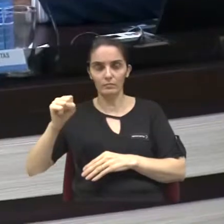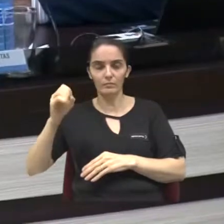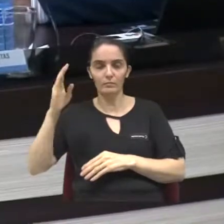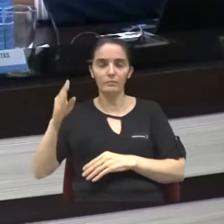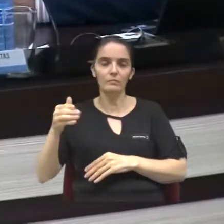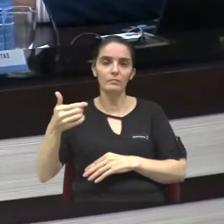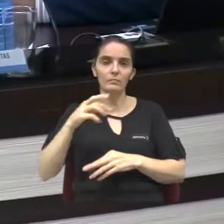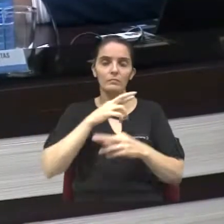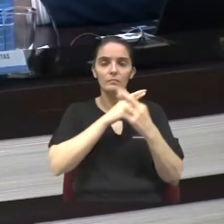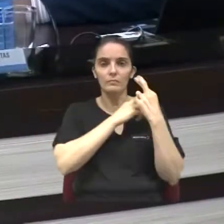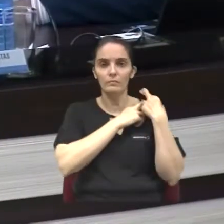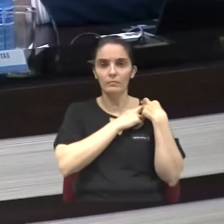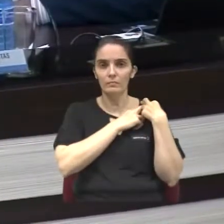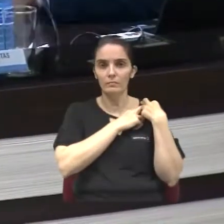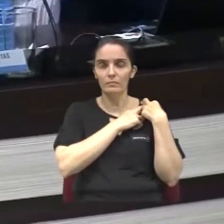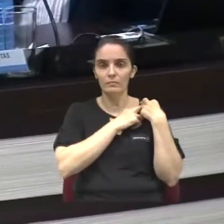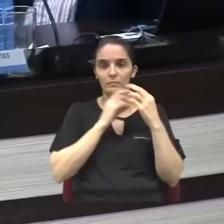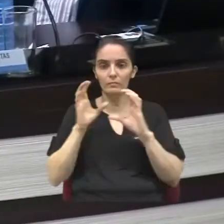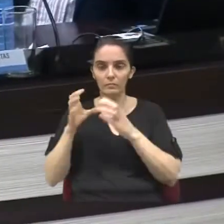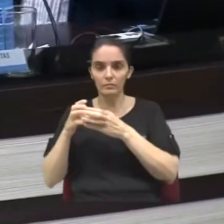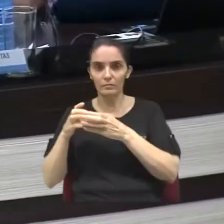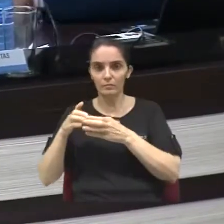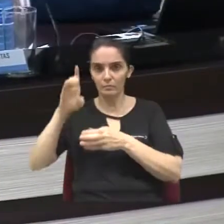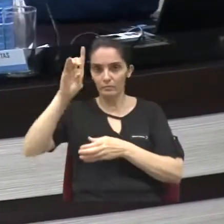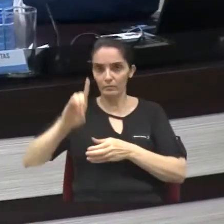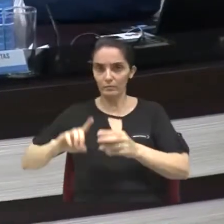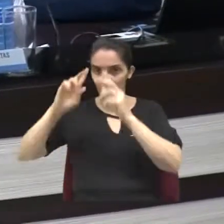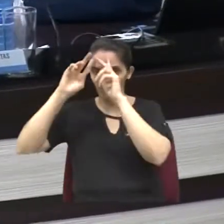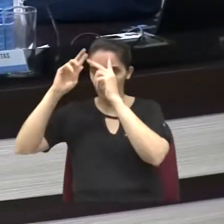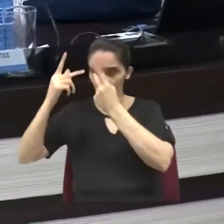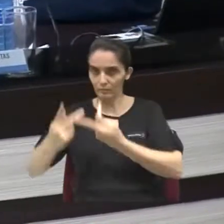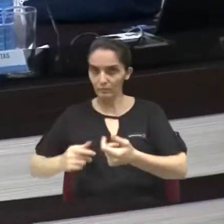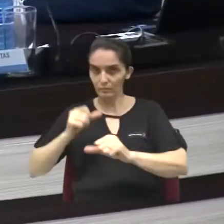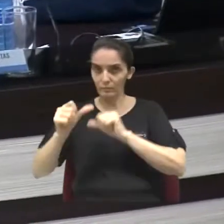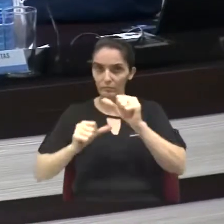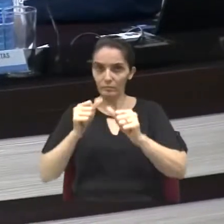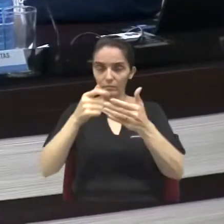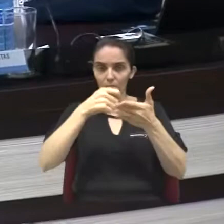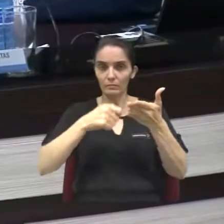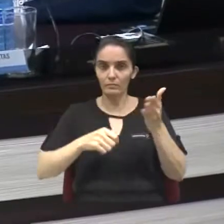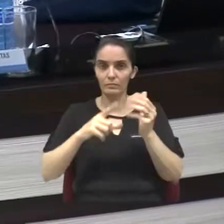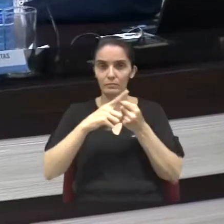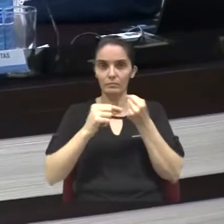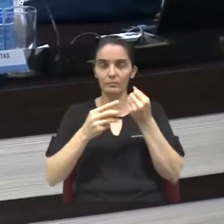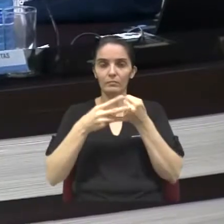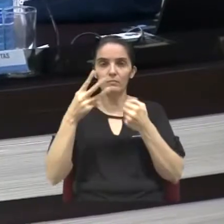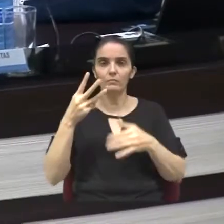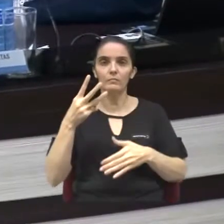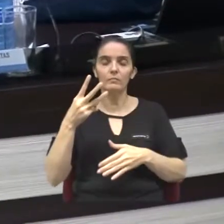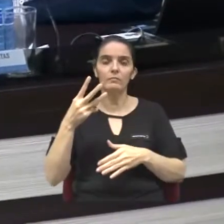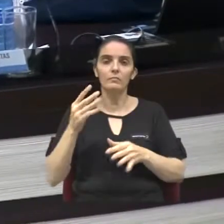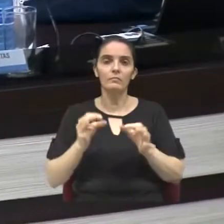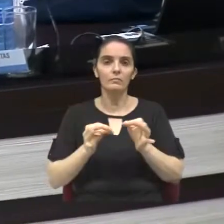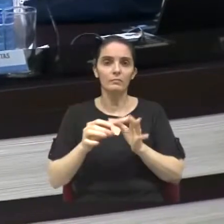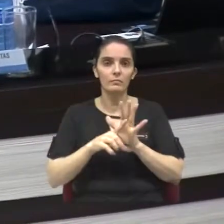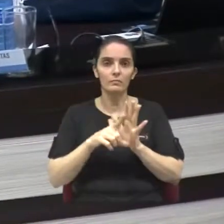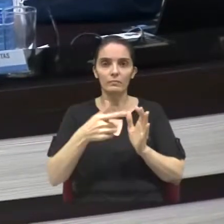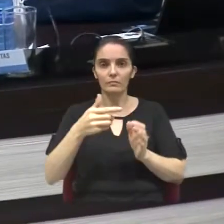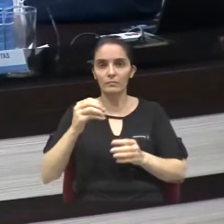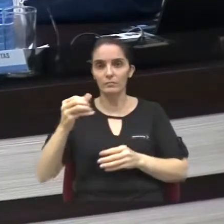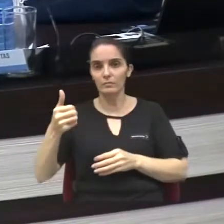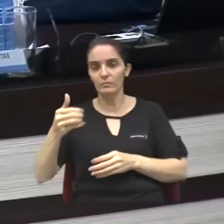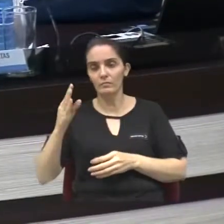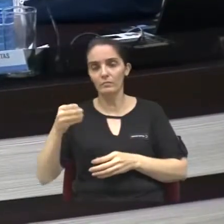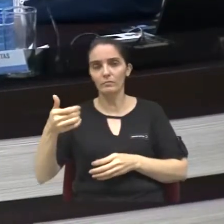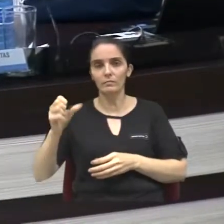6.188/18, de autoria da Comissão de Direitos Humanos, que modifica a redação do artigo 3º do projeto de lei